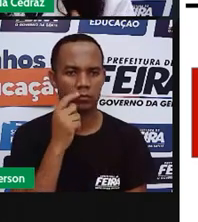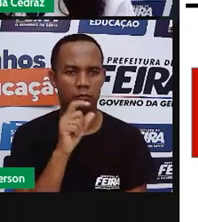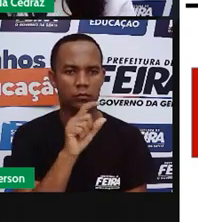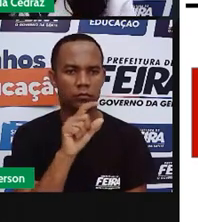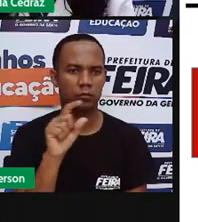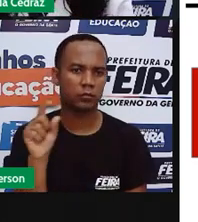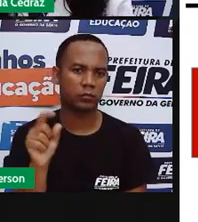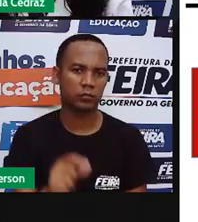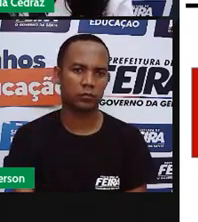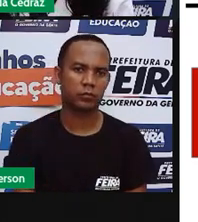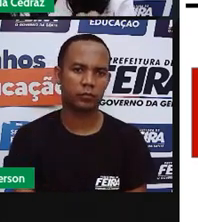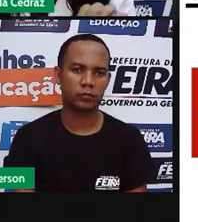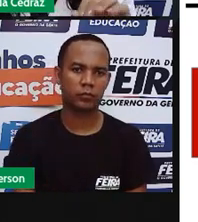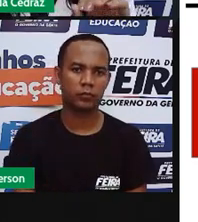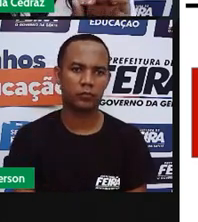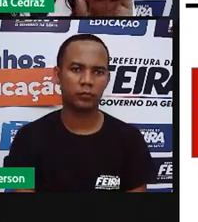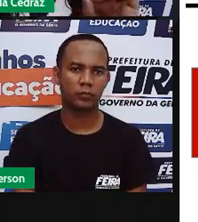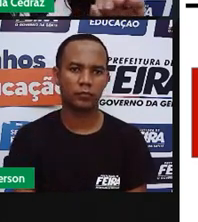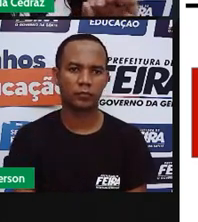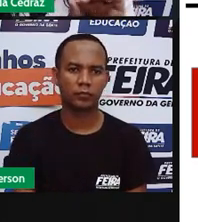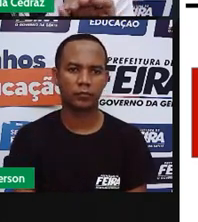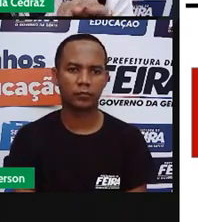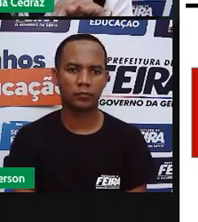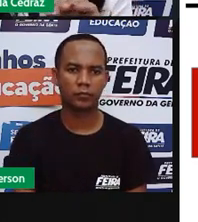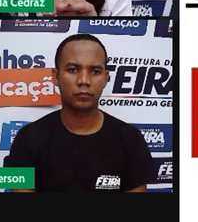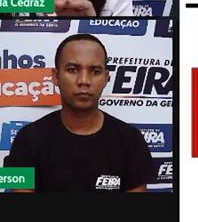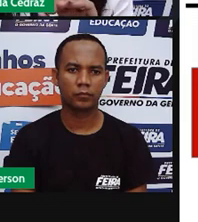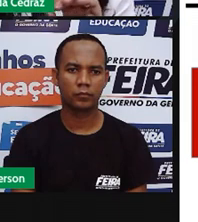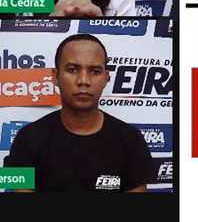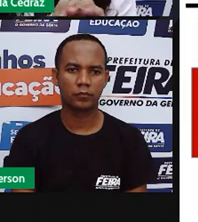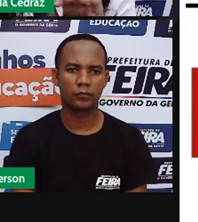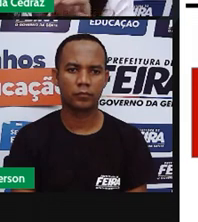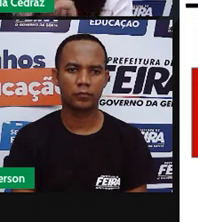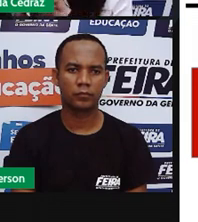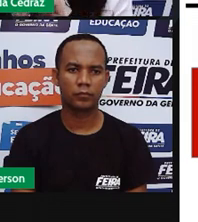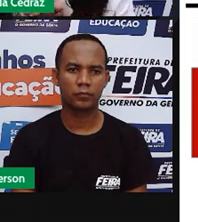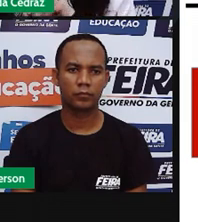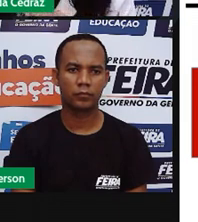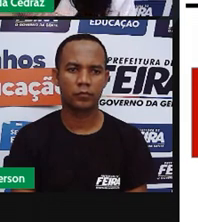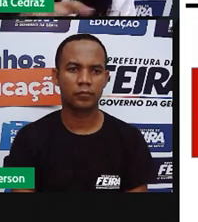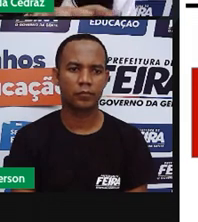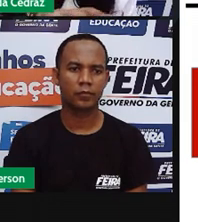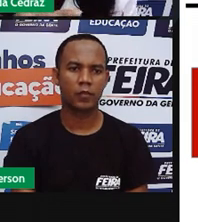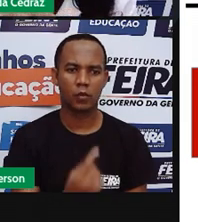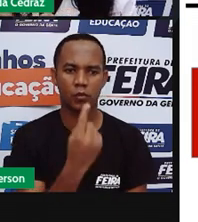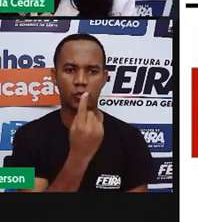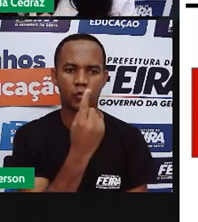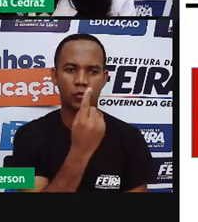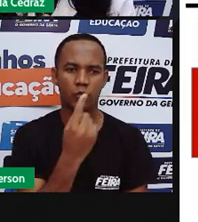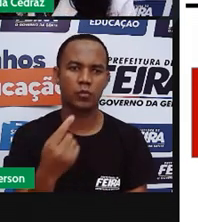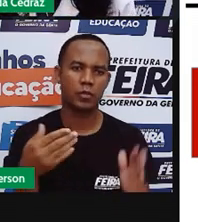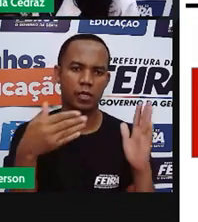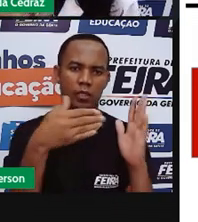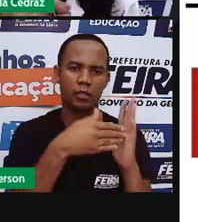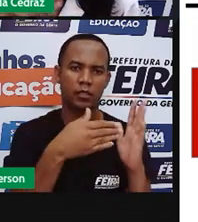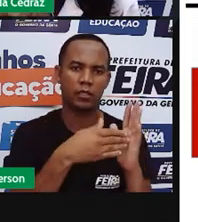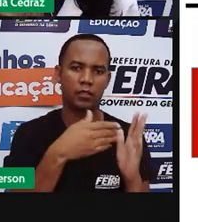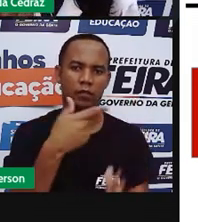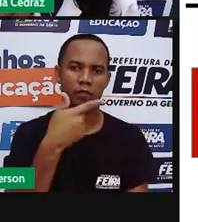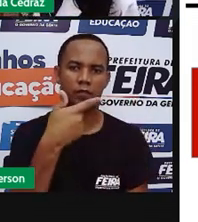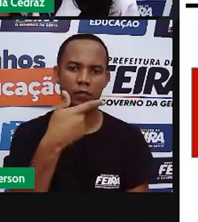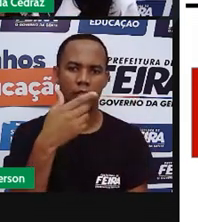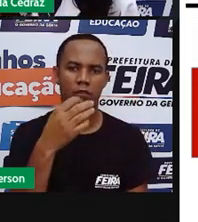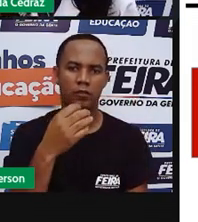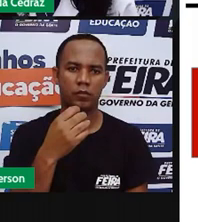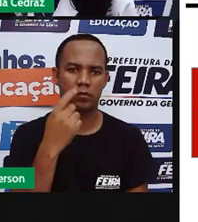sequência. Vamos lá. A sequência vai de 1 até 20. Olha como a Pró colocou aí embaixo. 1,